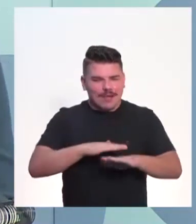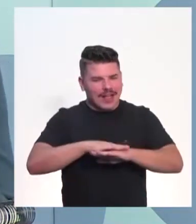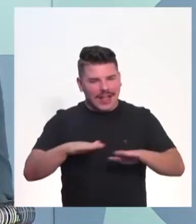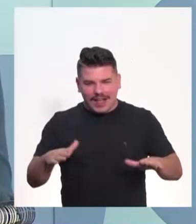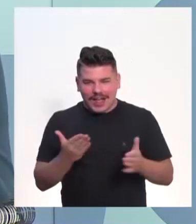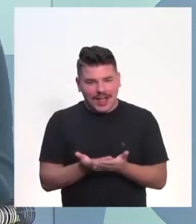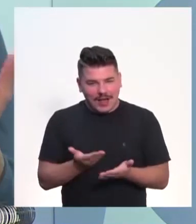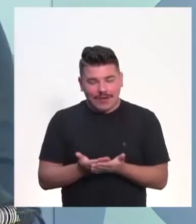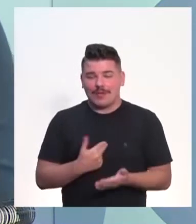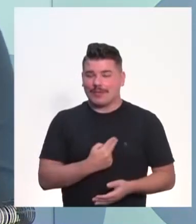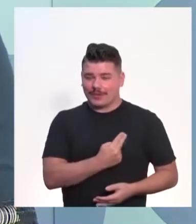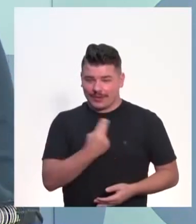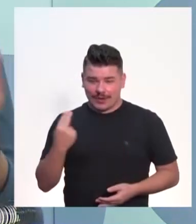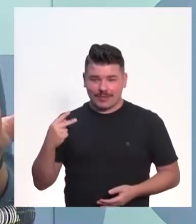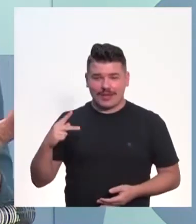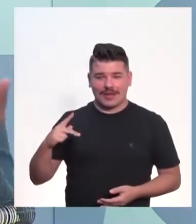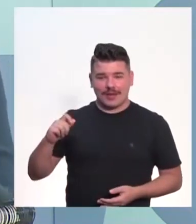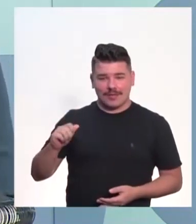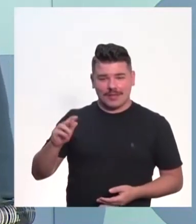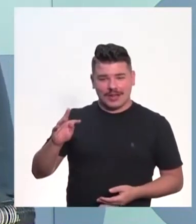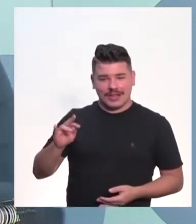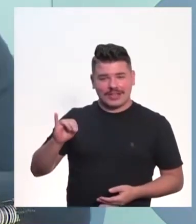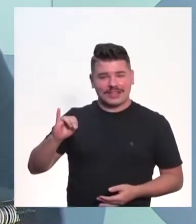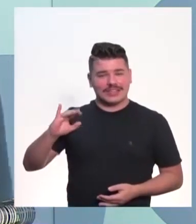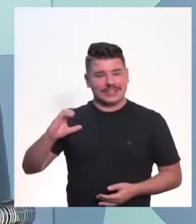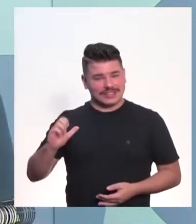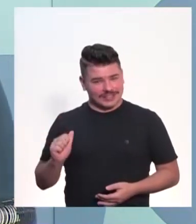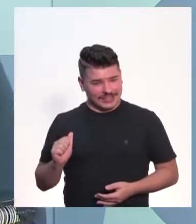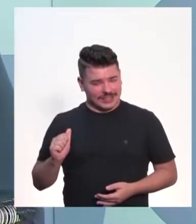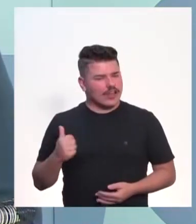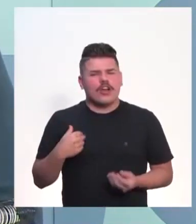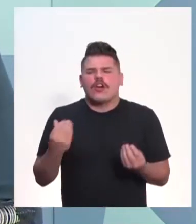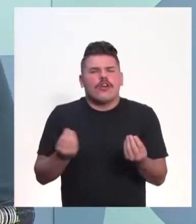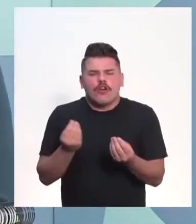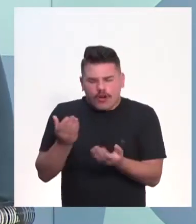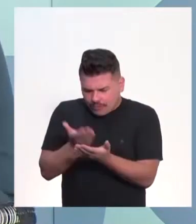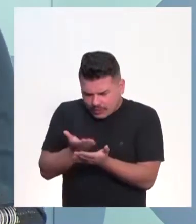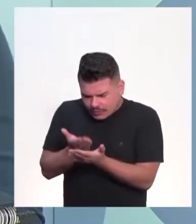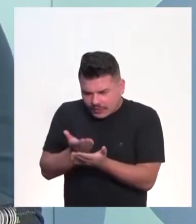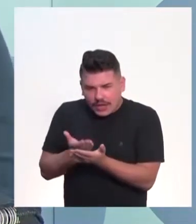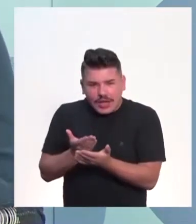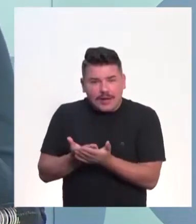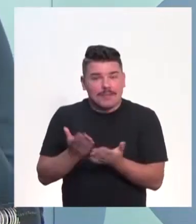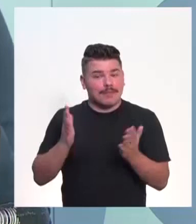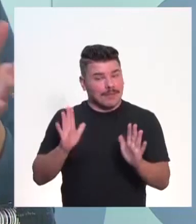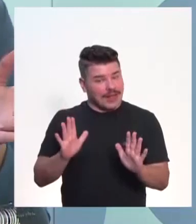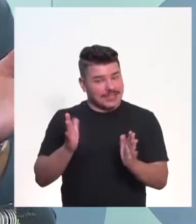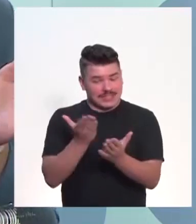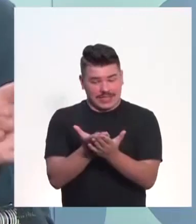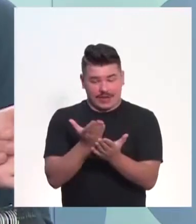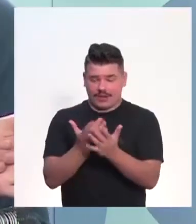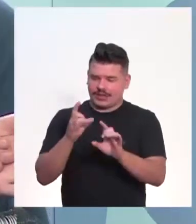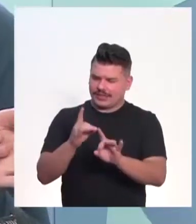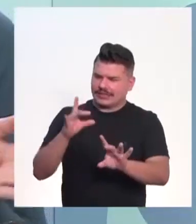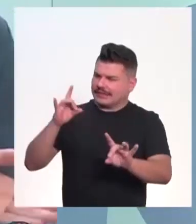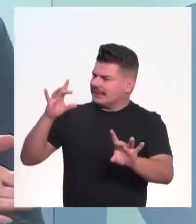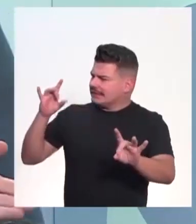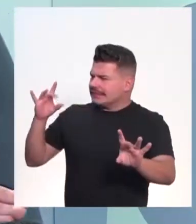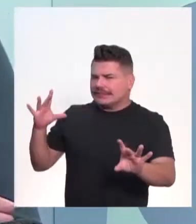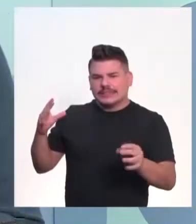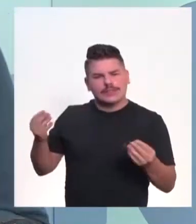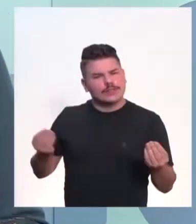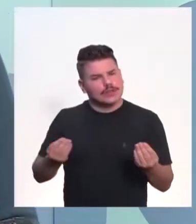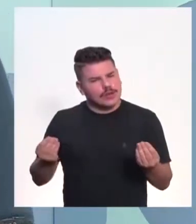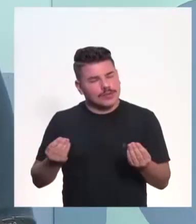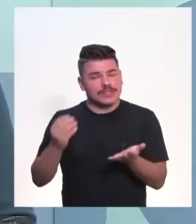pode fazer para retomar os estudos à distância. Lembrando que essa aula, além de passar no aplicativo do Centro